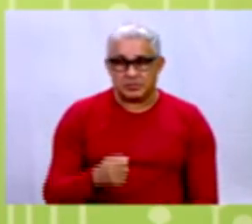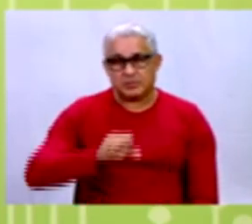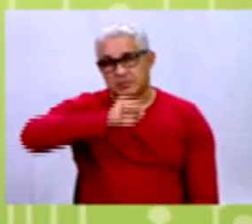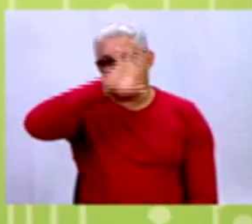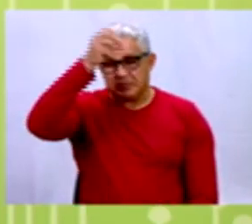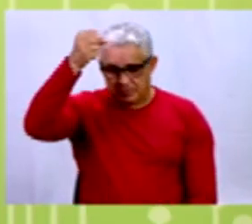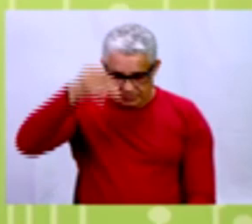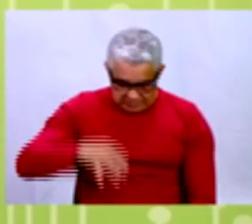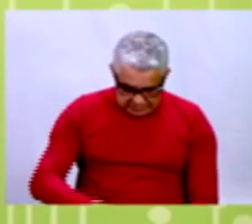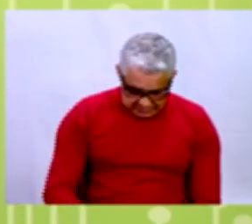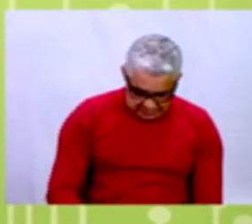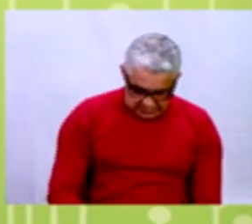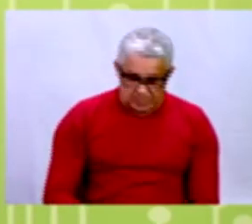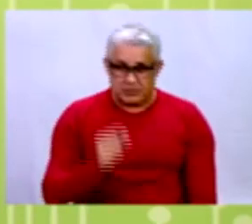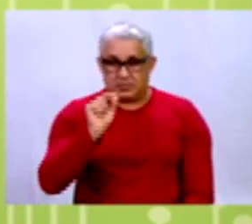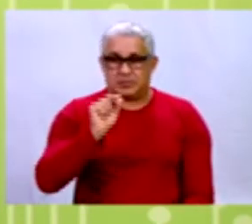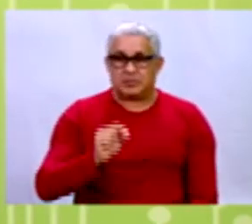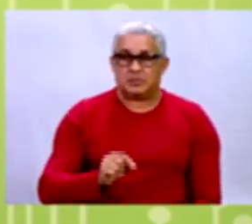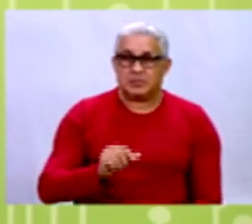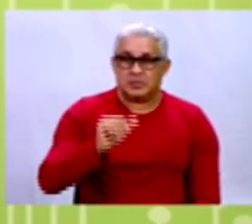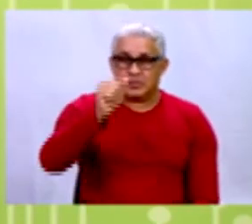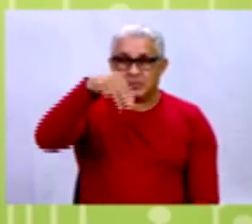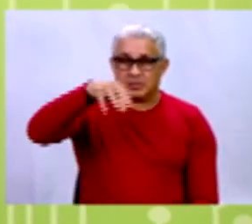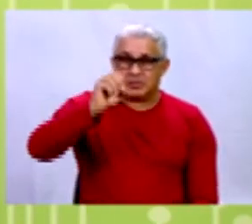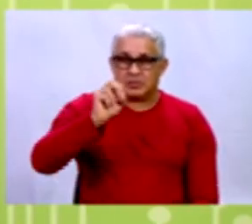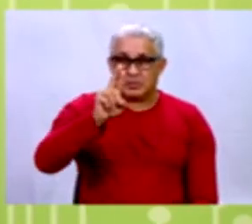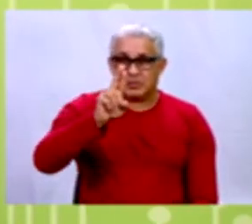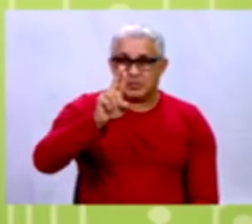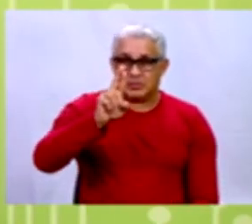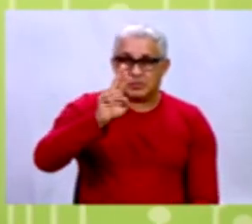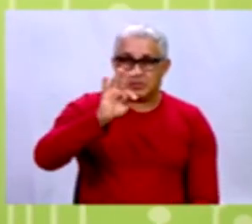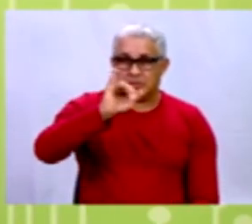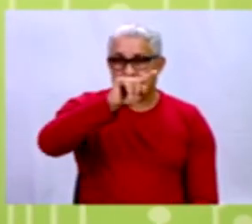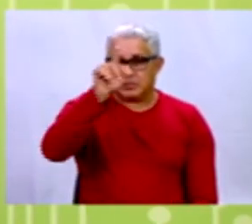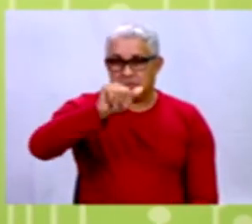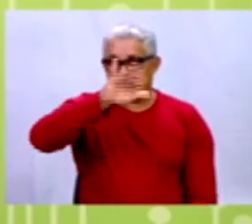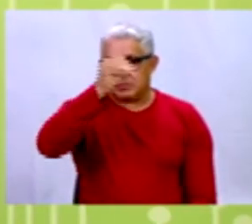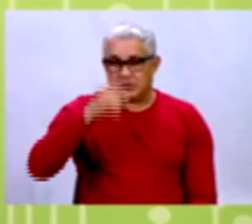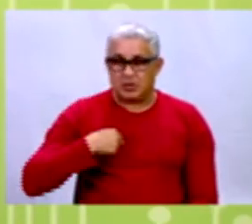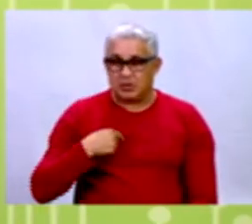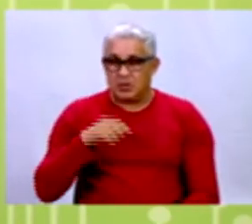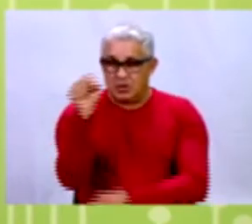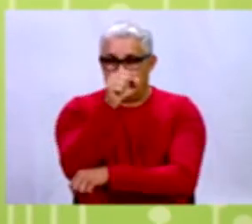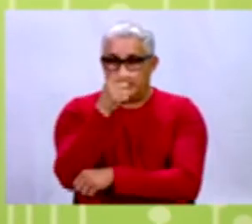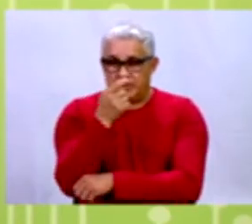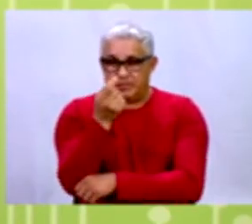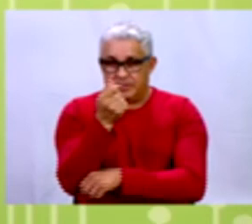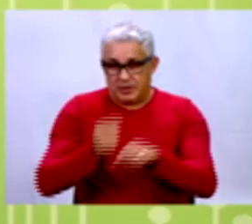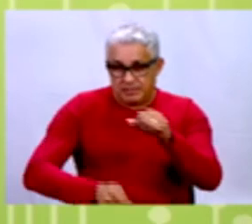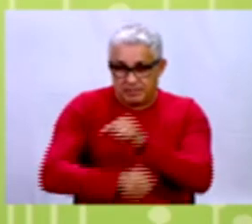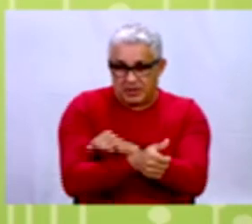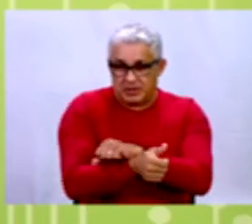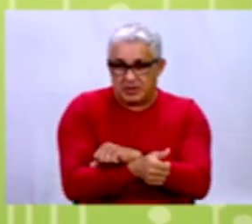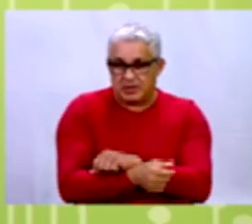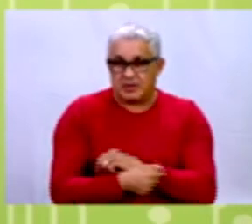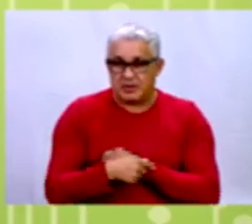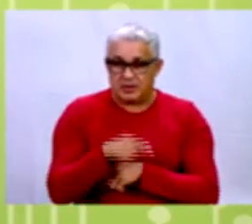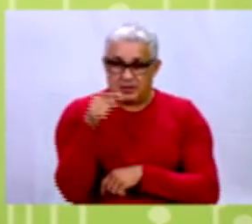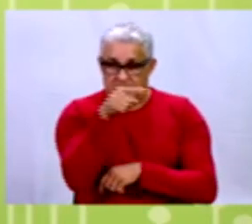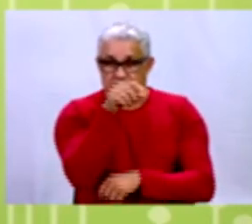para vocês? O que é amortização? Vamos supor que eu fiz um empréstimo de um veículo, tá? Então, esse